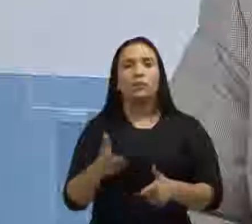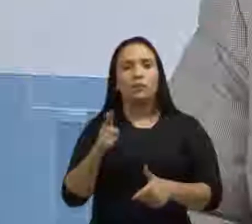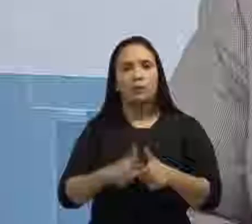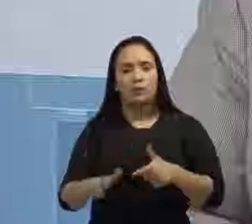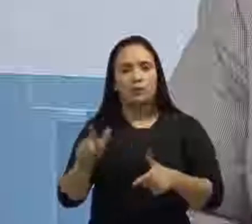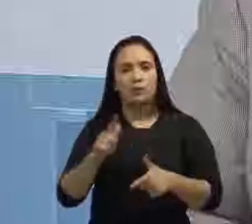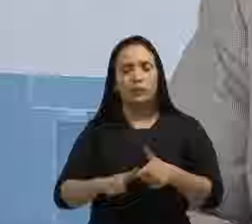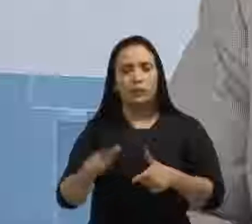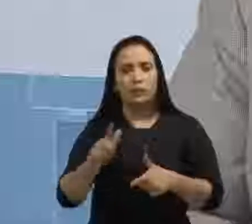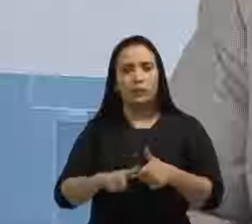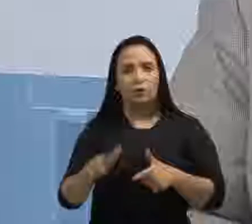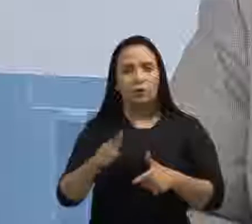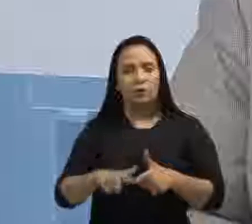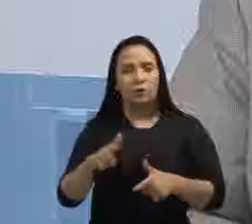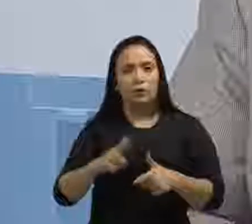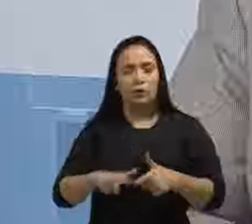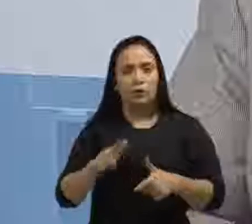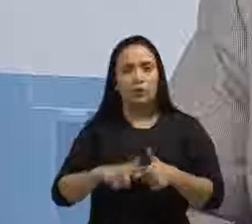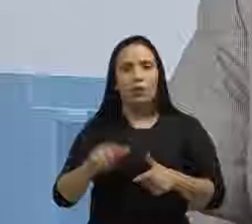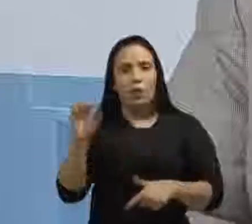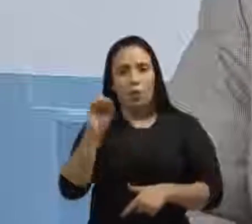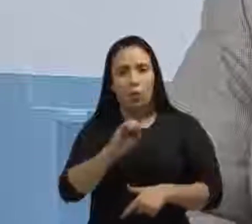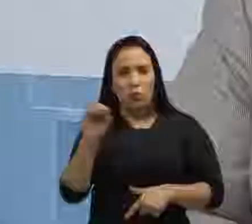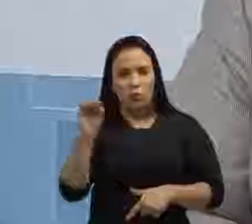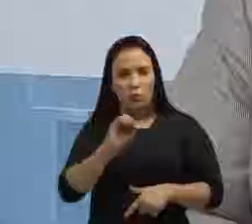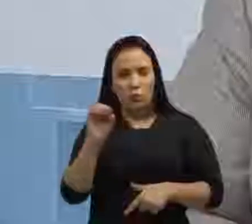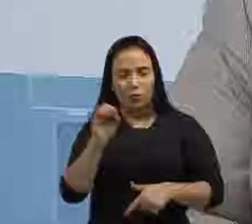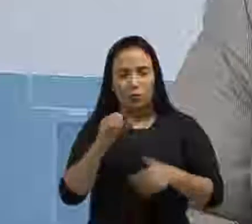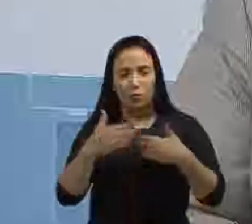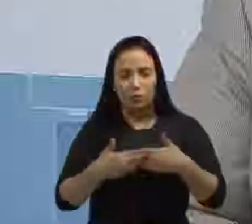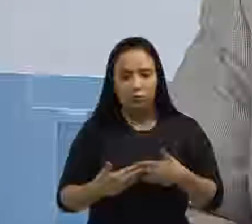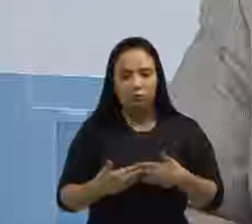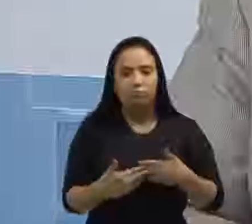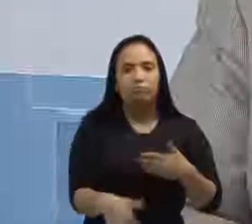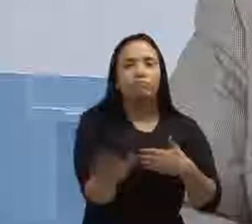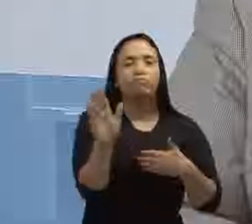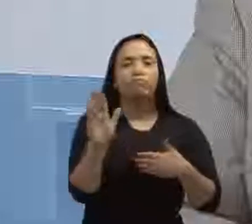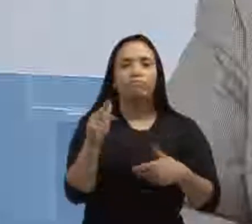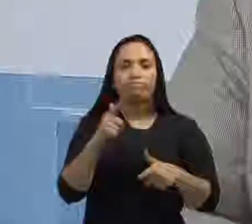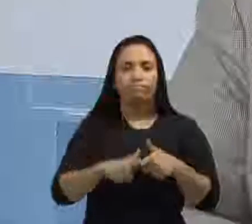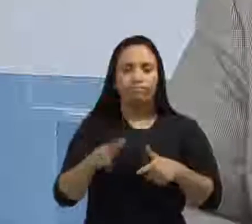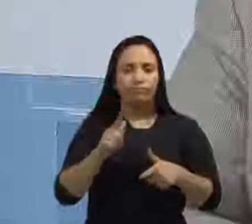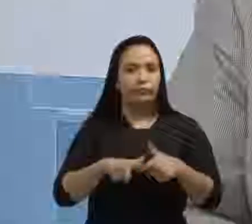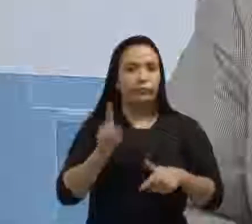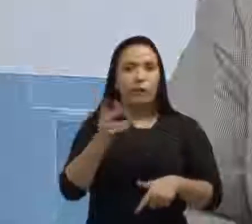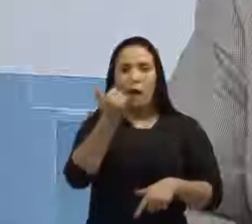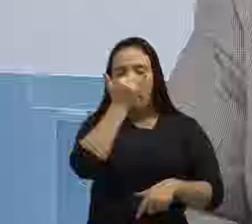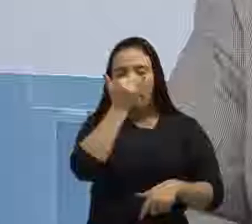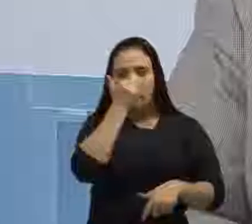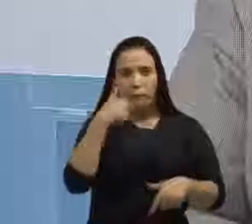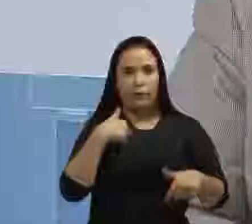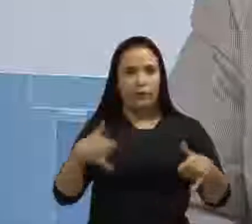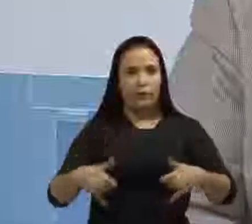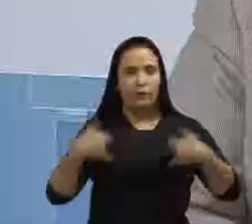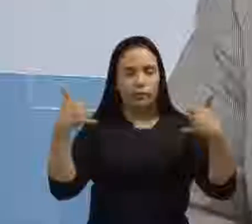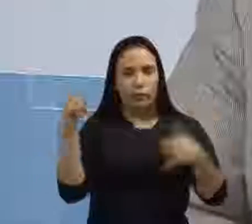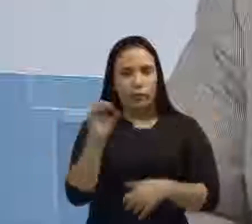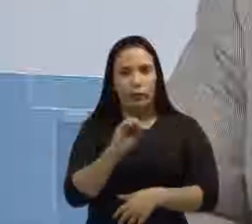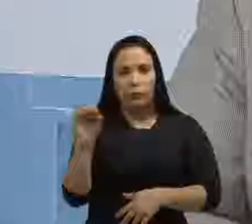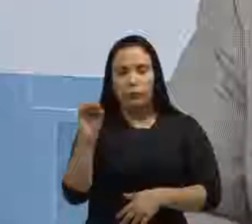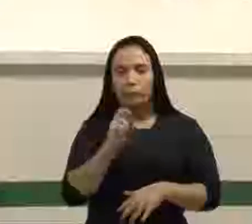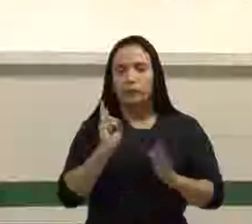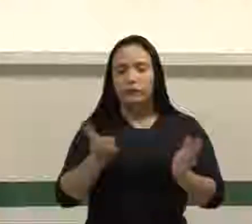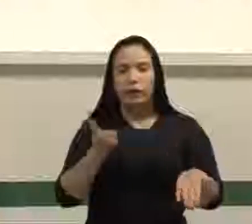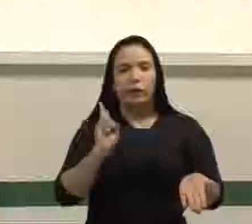institucional, né, Carlos? O meu aniversário é dia 7 de outubro, né? Então, no dia da eleição. Isso aqui é um azar, viu, Luiz? É um azar terrível. Nem beber a gente pode. Não, Maria,